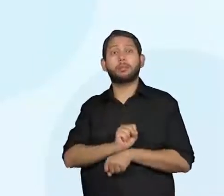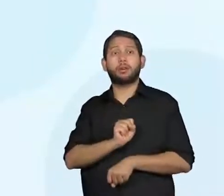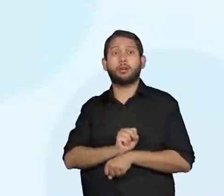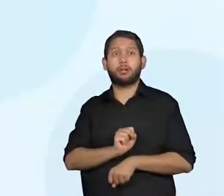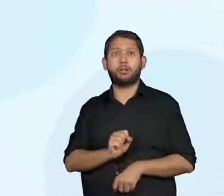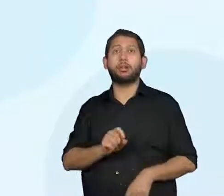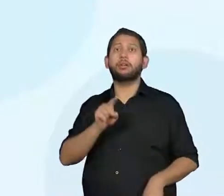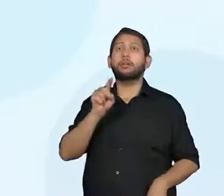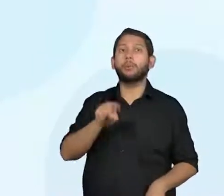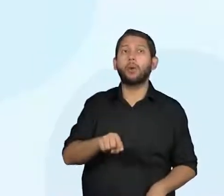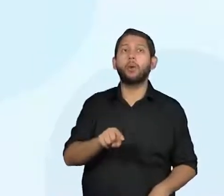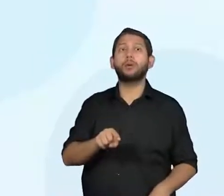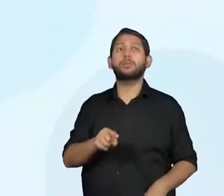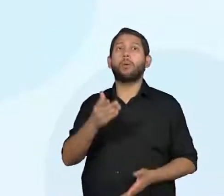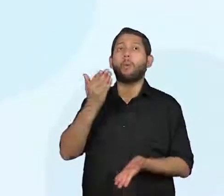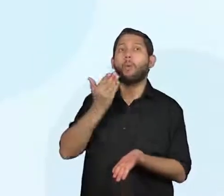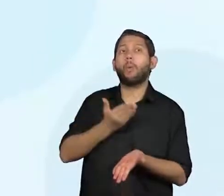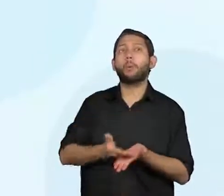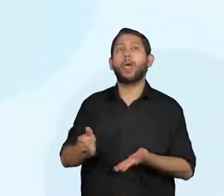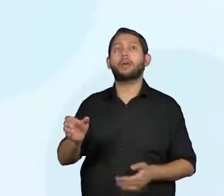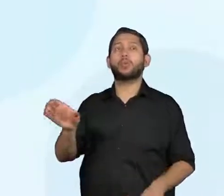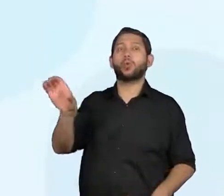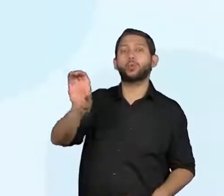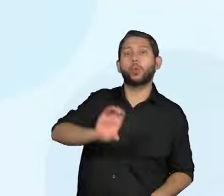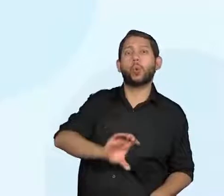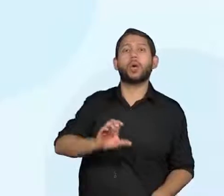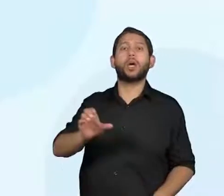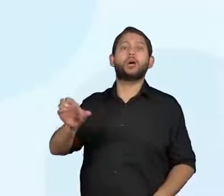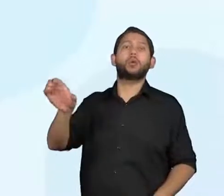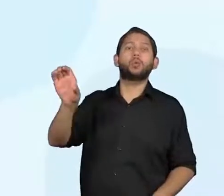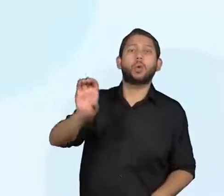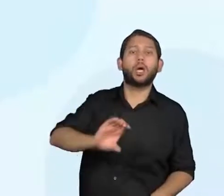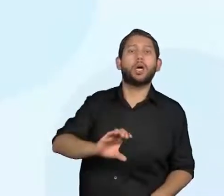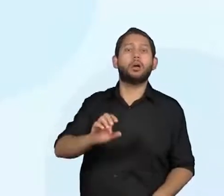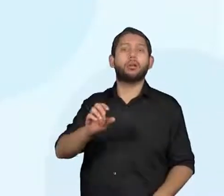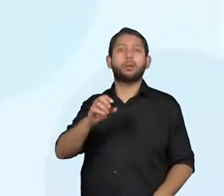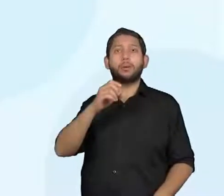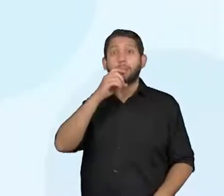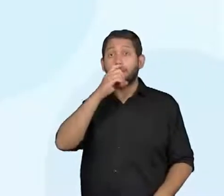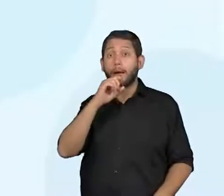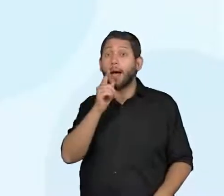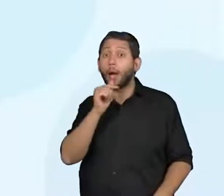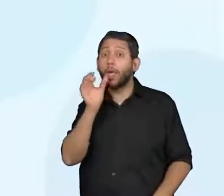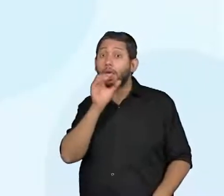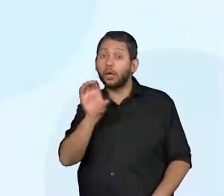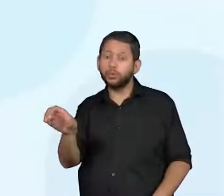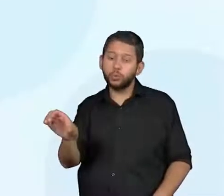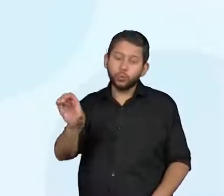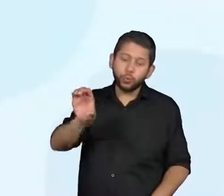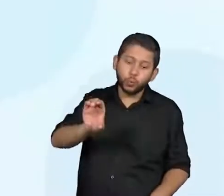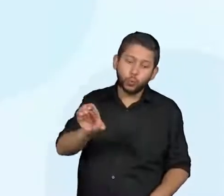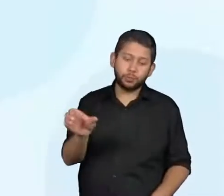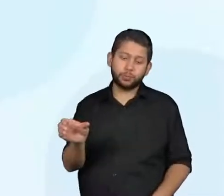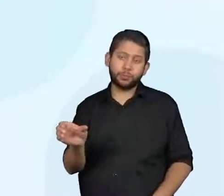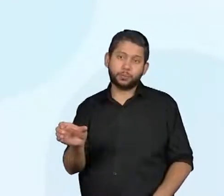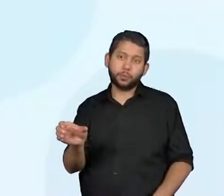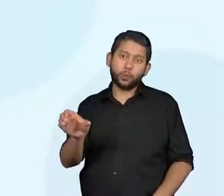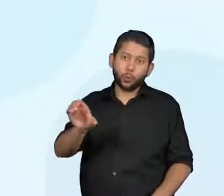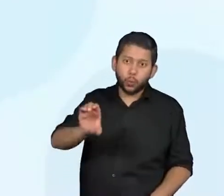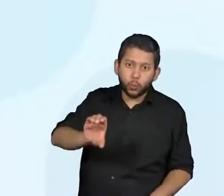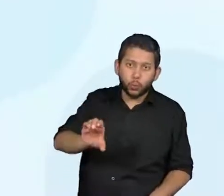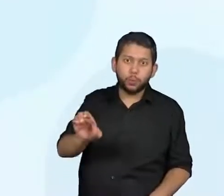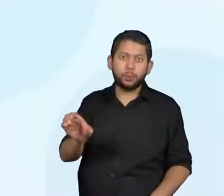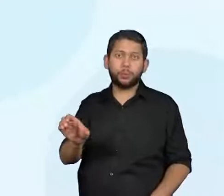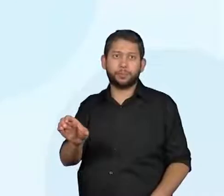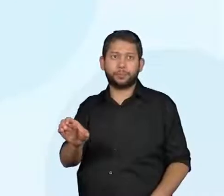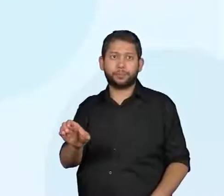Aí depois, comece jogando. Também é uma outra ação que você vai ter que executar. Vamos